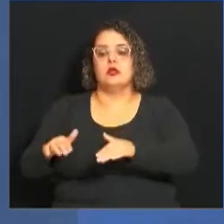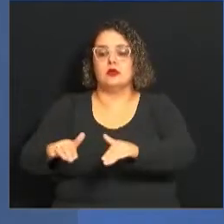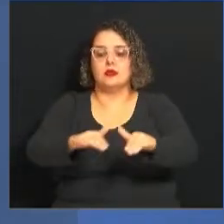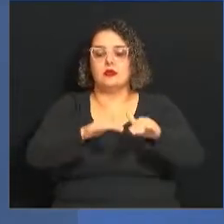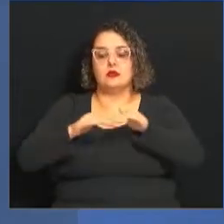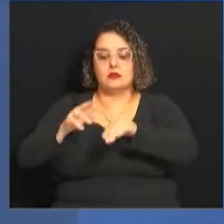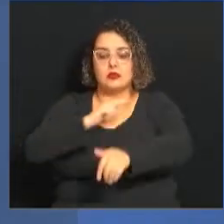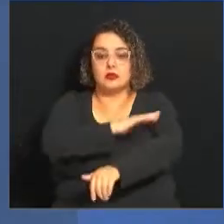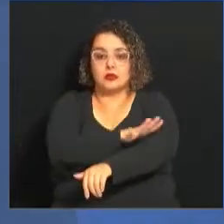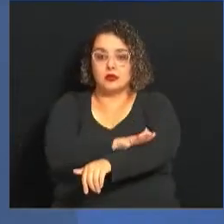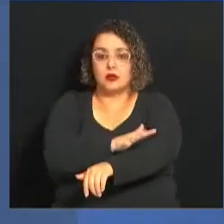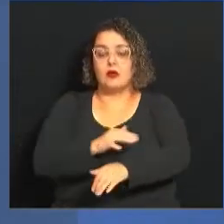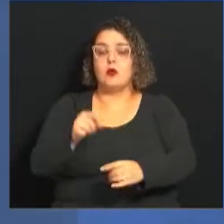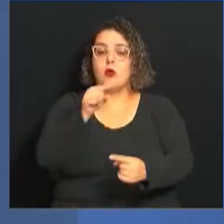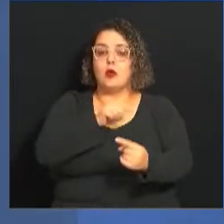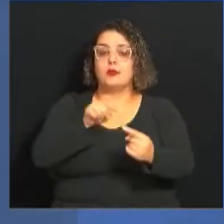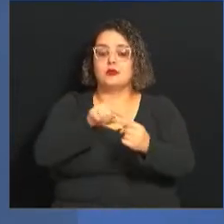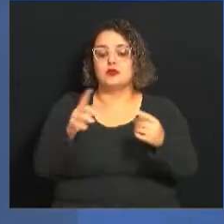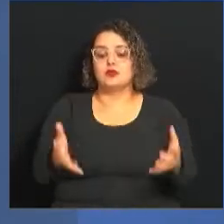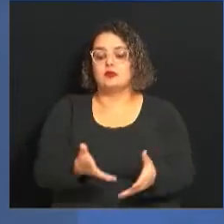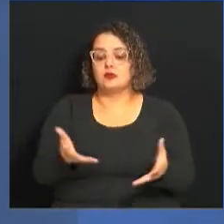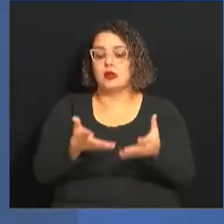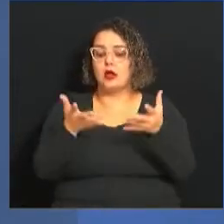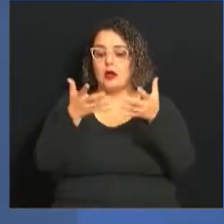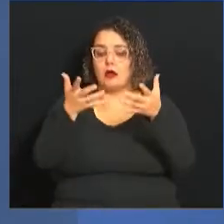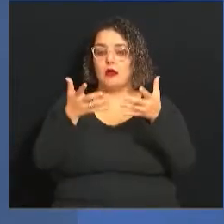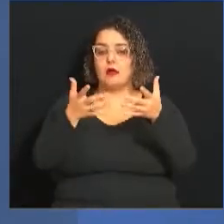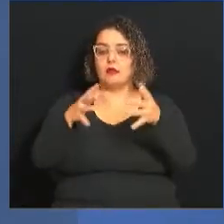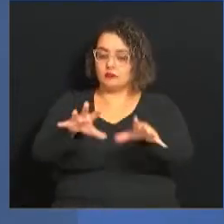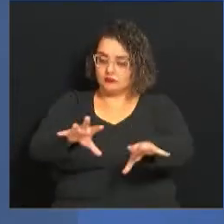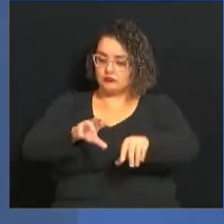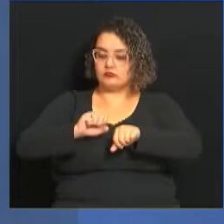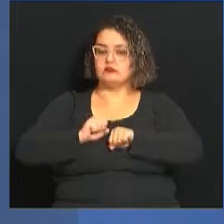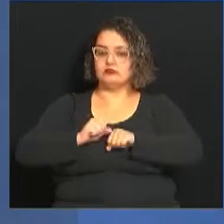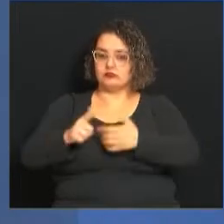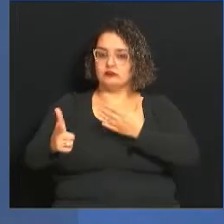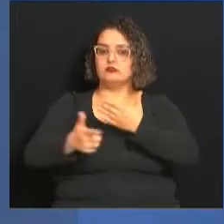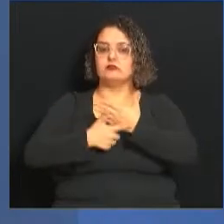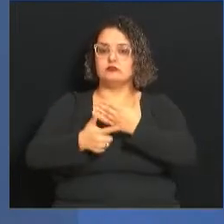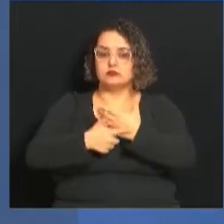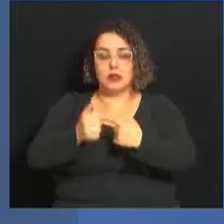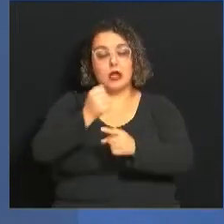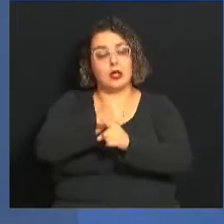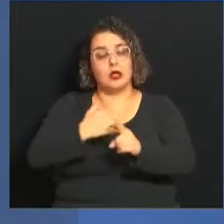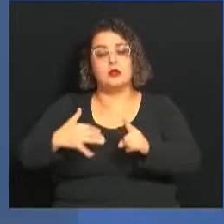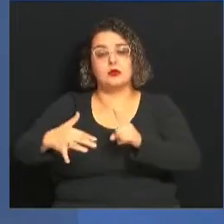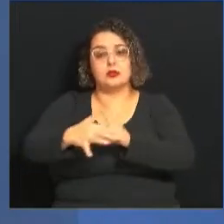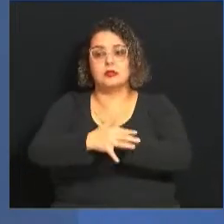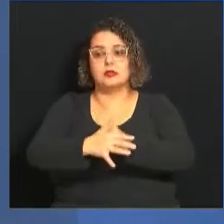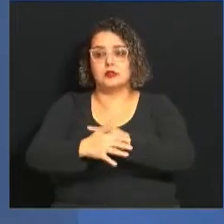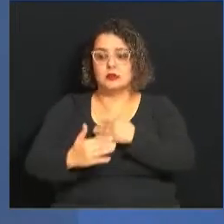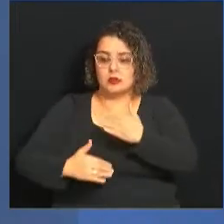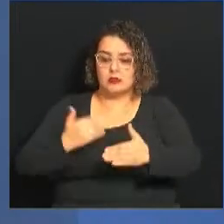finalidade é incentivá-las a assumirem os seus papéis na sociedade vencendo as barreiras do racismo,